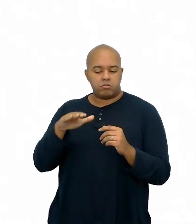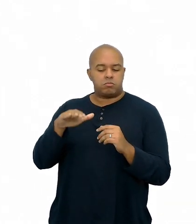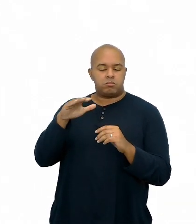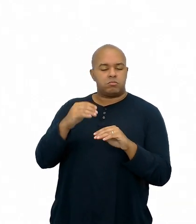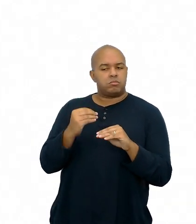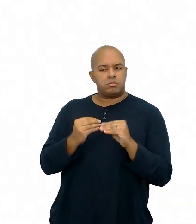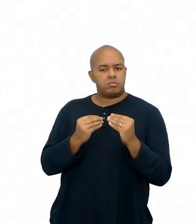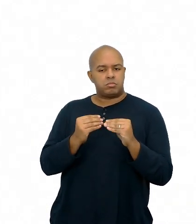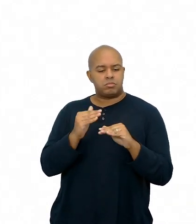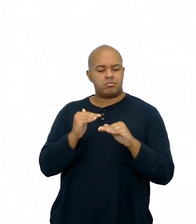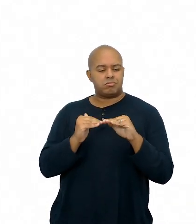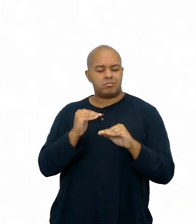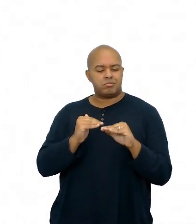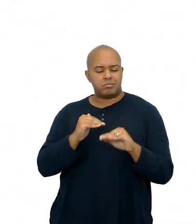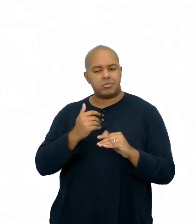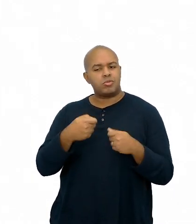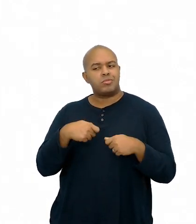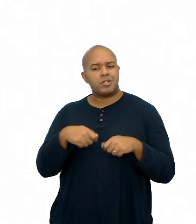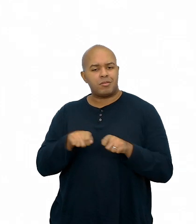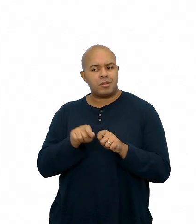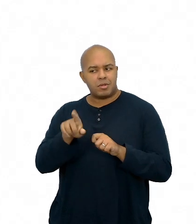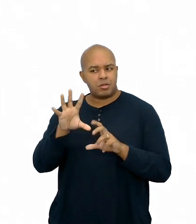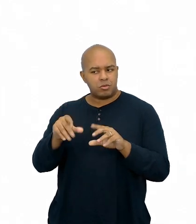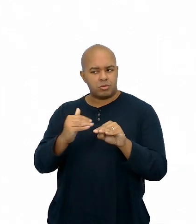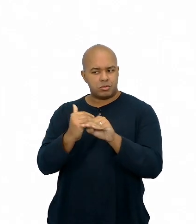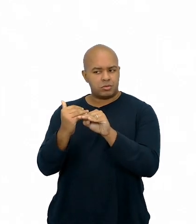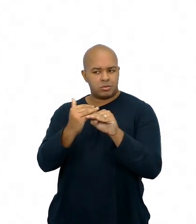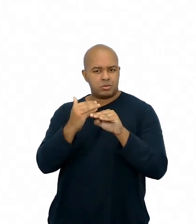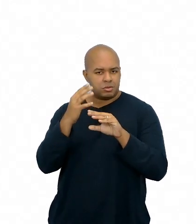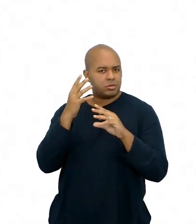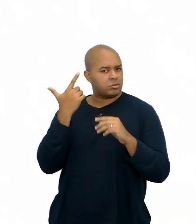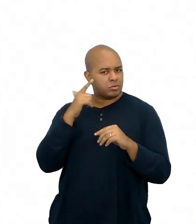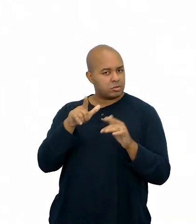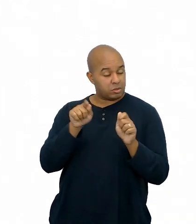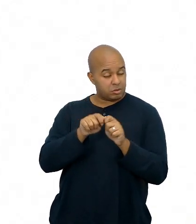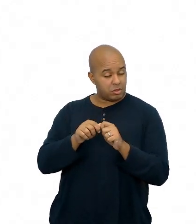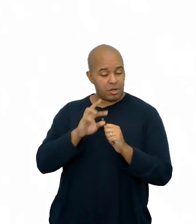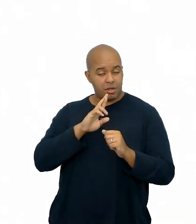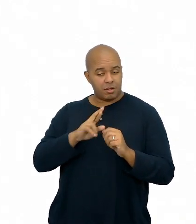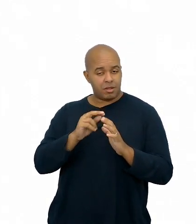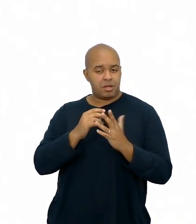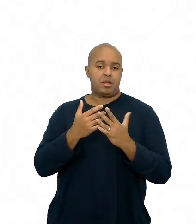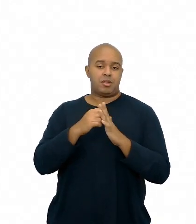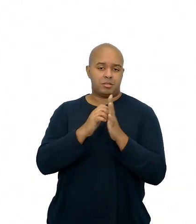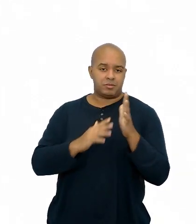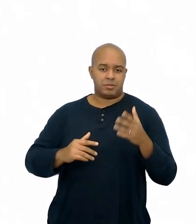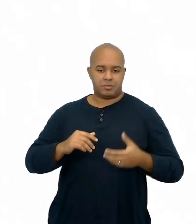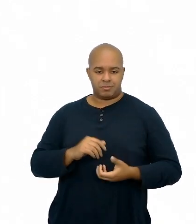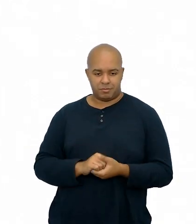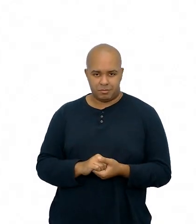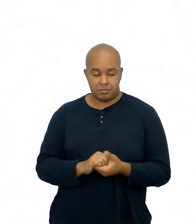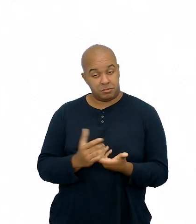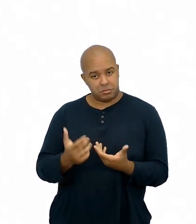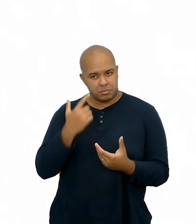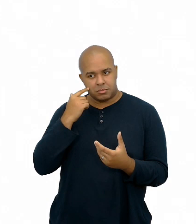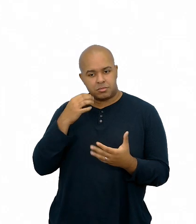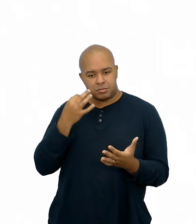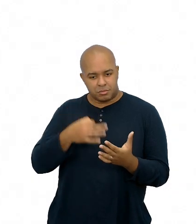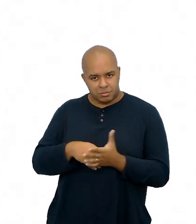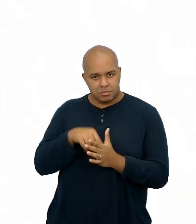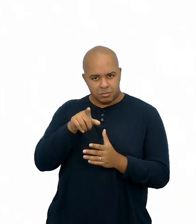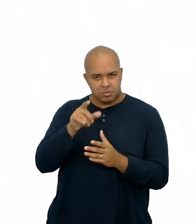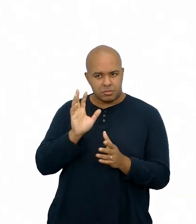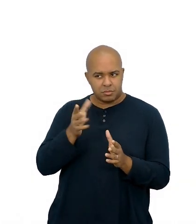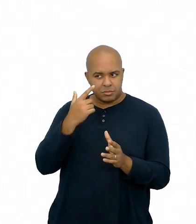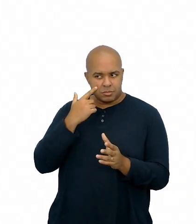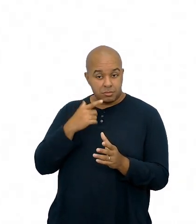estão e o que é necessário fazer para que todos tenham sucesso na realização das atividades. Então, com certeza, você